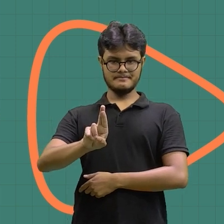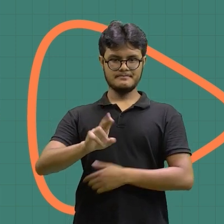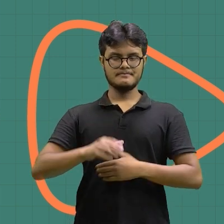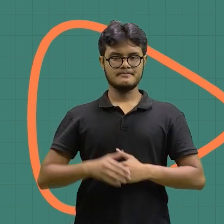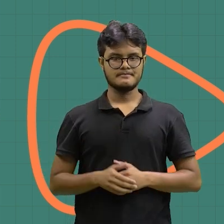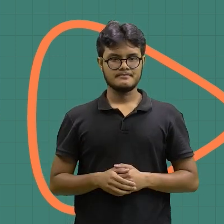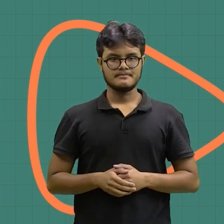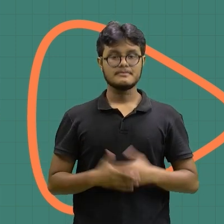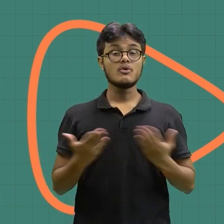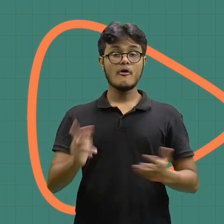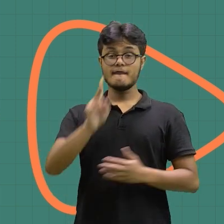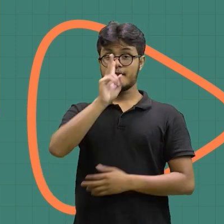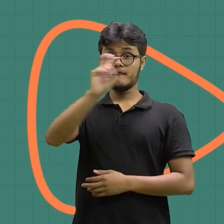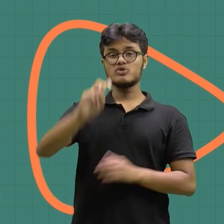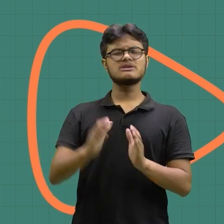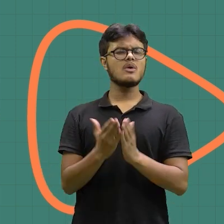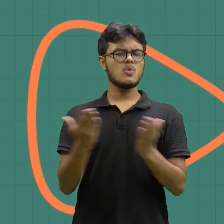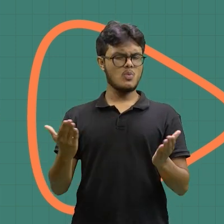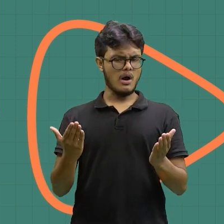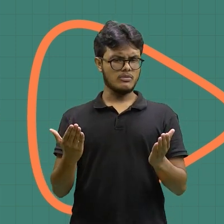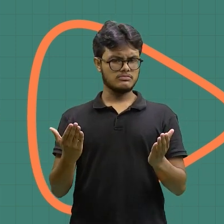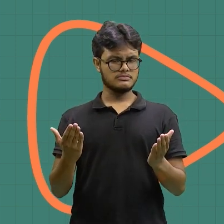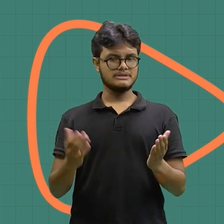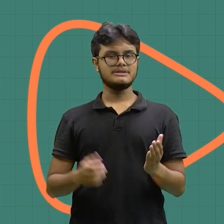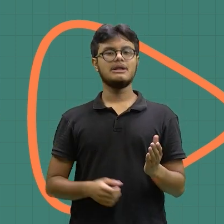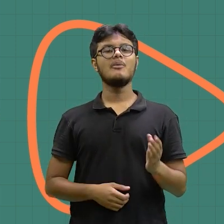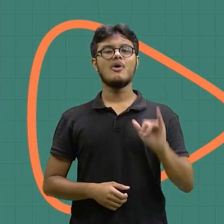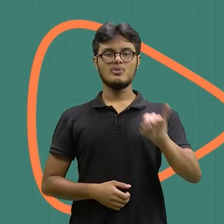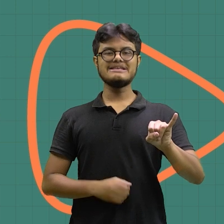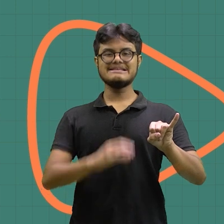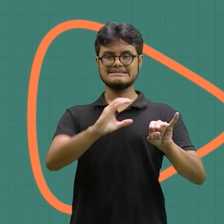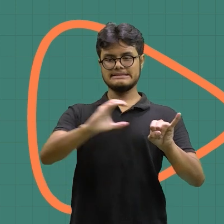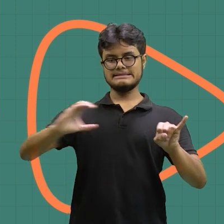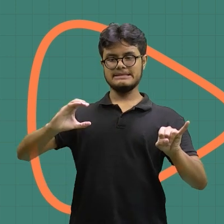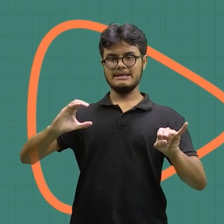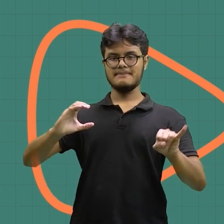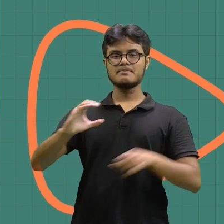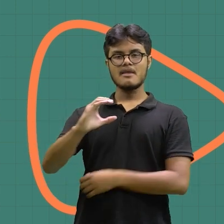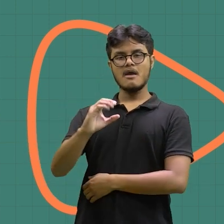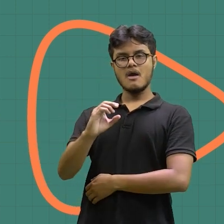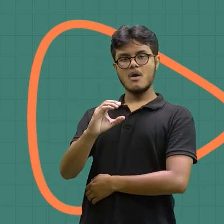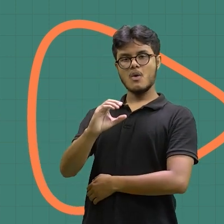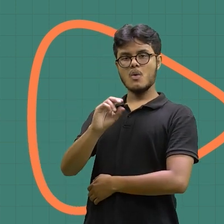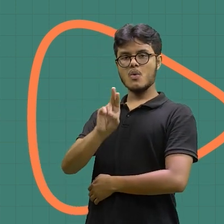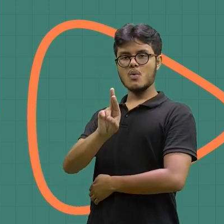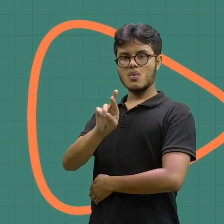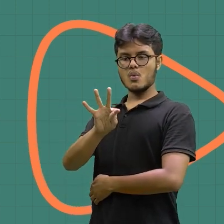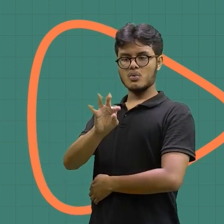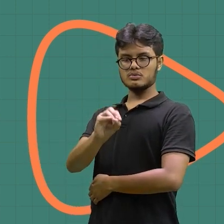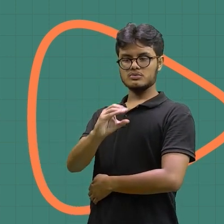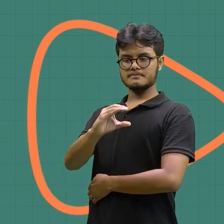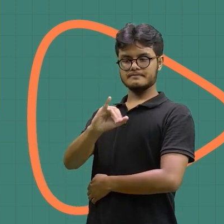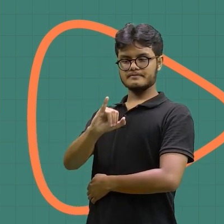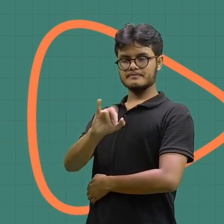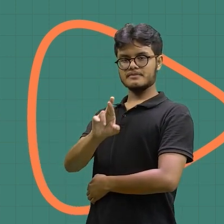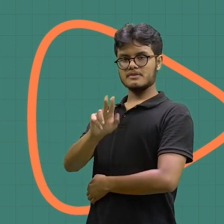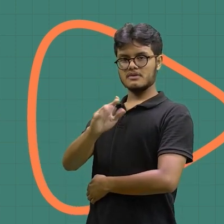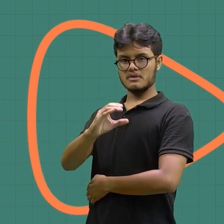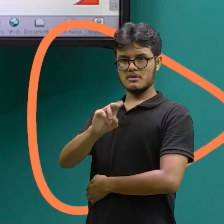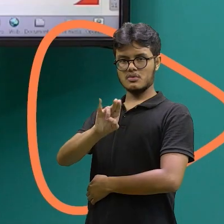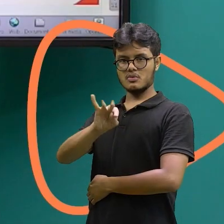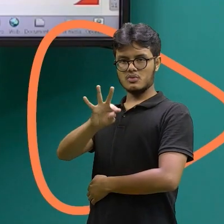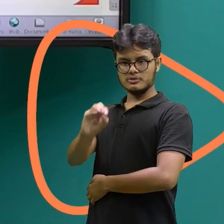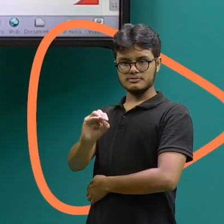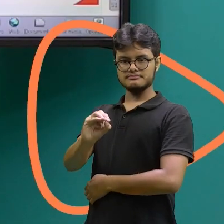do gerador, que é chamada corrente de curto-circuito. E essa corrente de curto-circuito é dada pela força eletromotriz dividido pela resistência